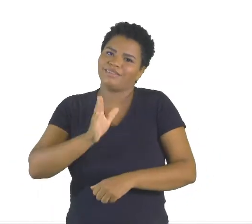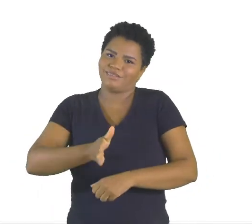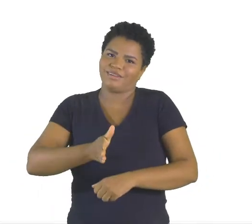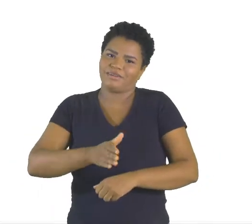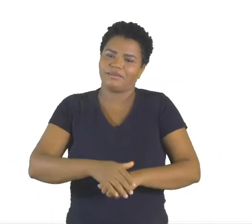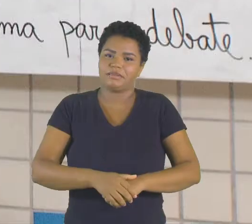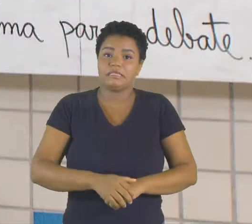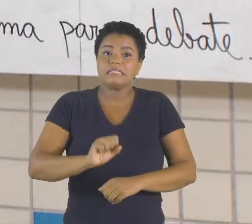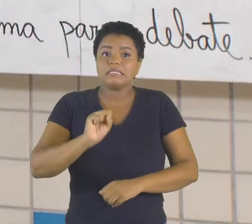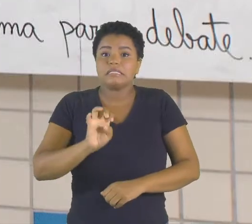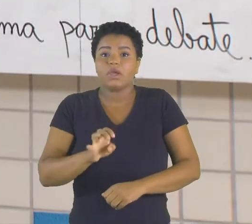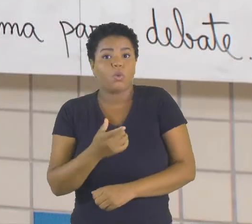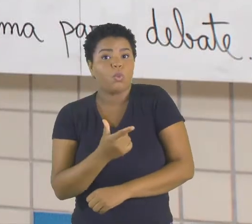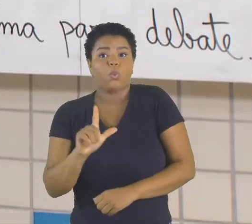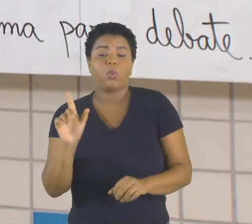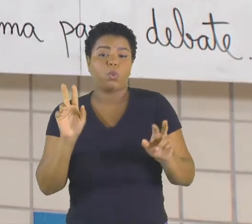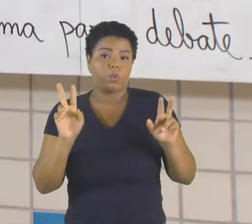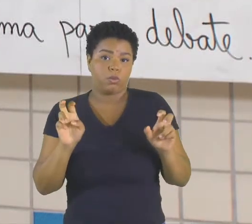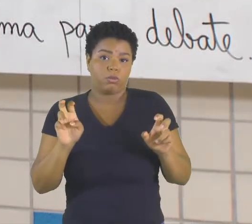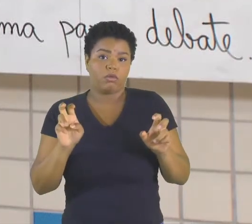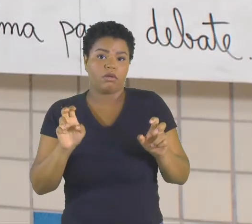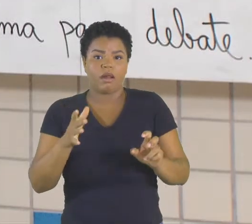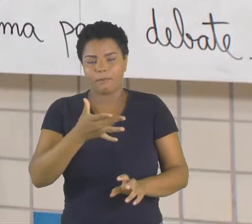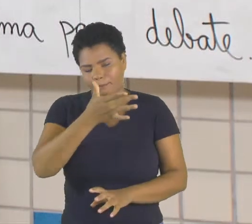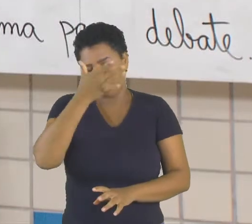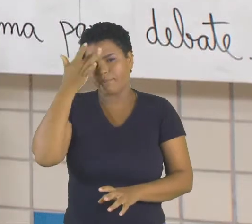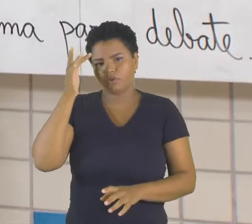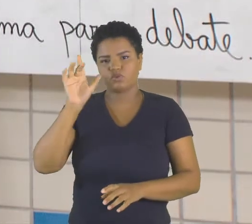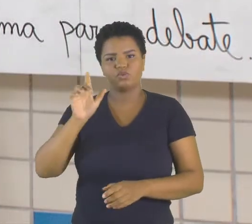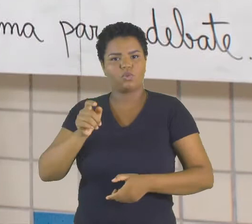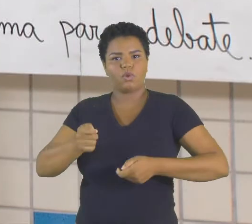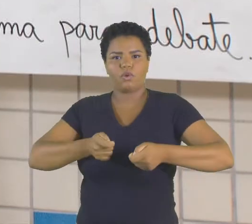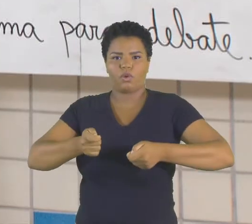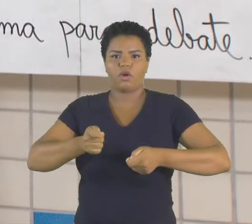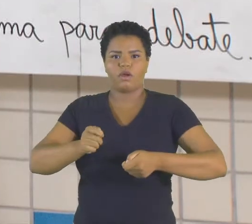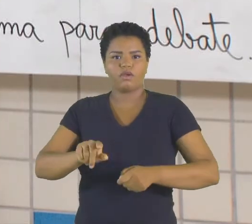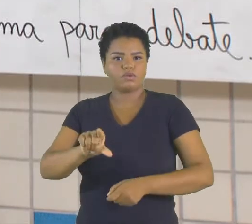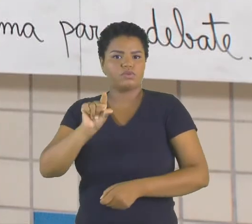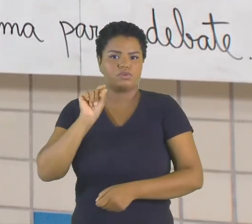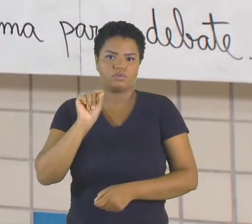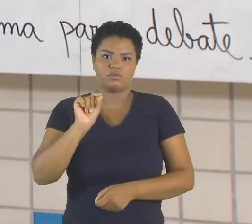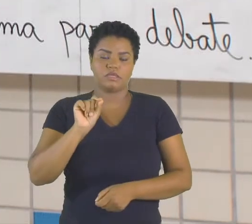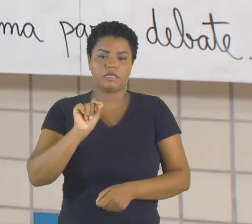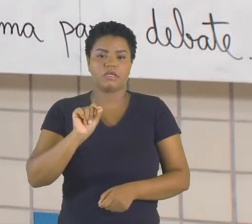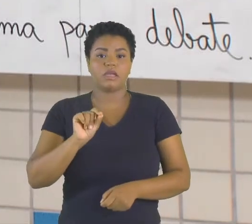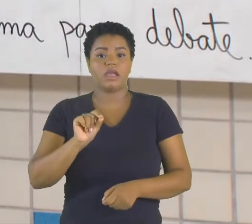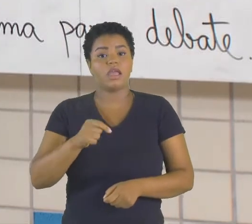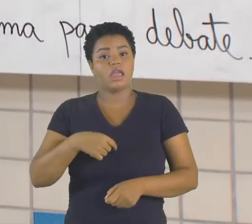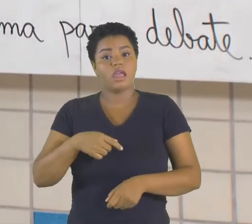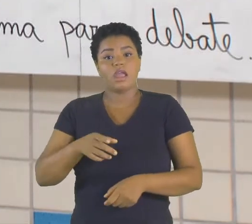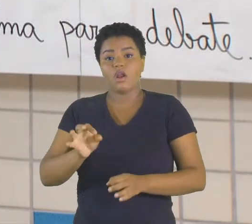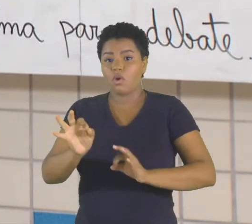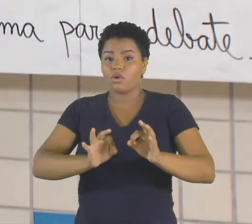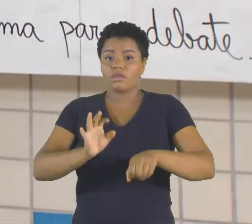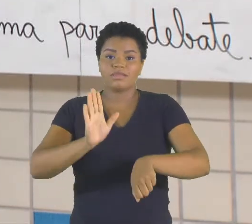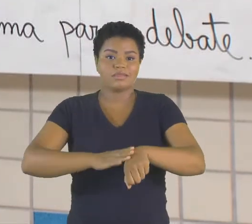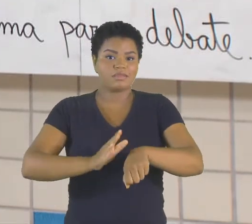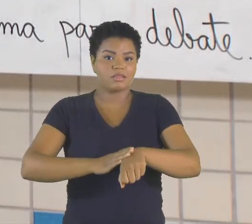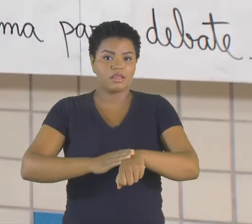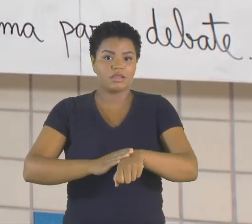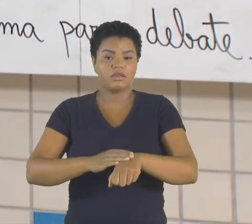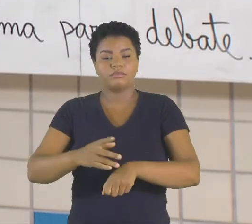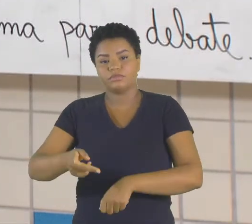fosse de outro tema, o mediador que ia escolher. Ele estipula o tempo de fala e ele também tem a voz